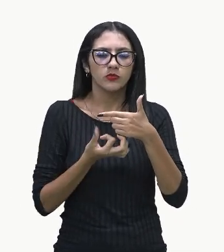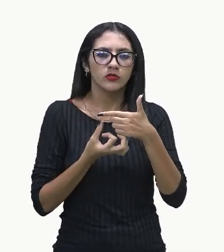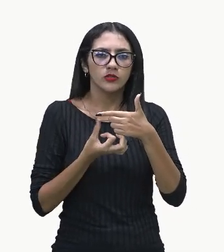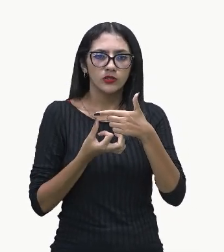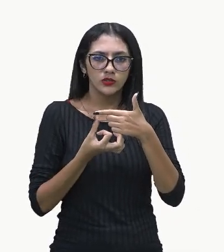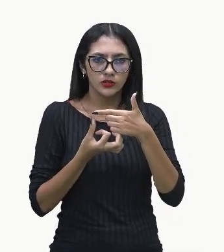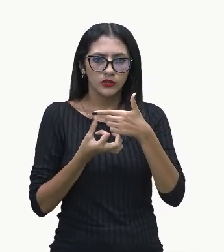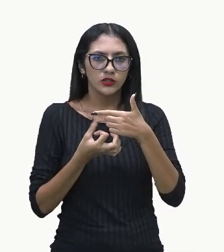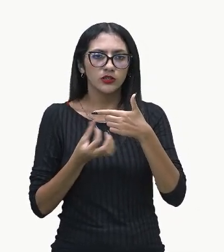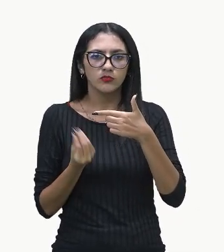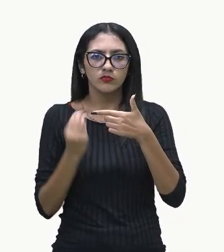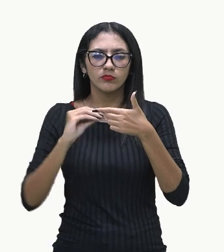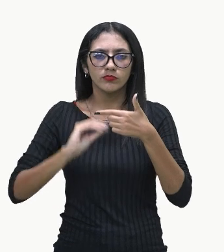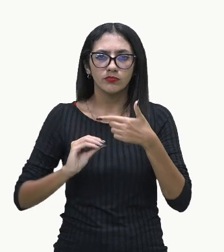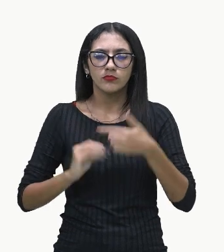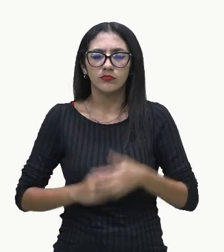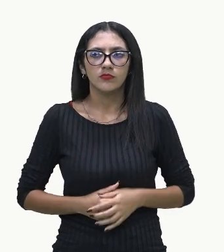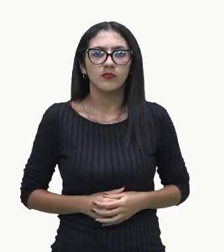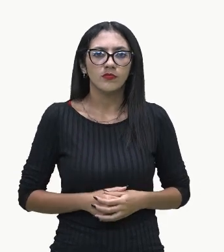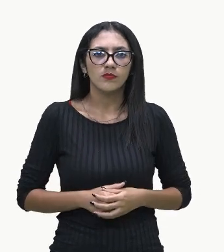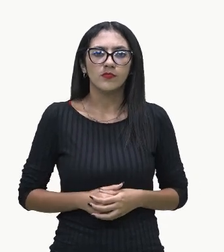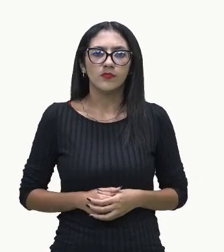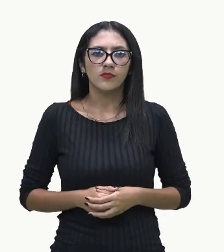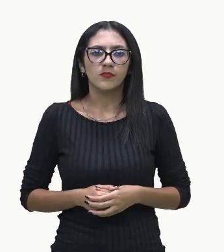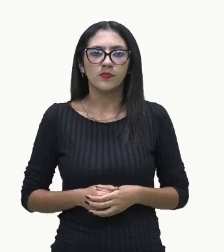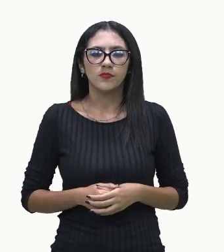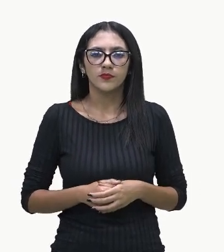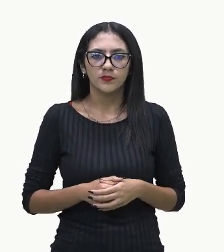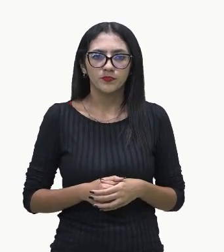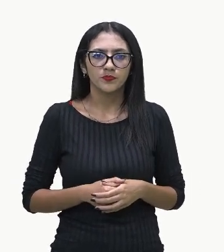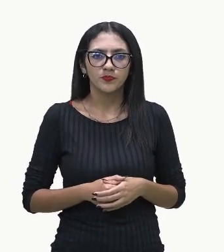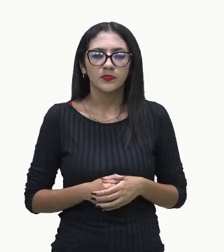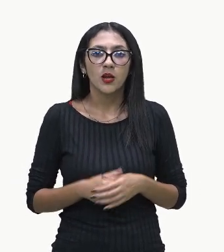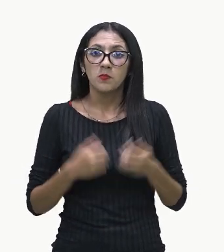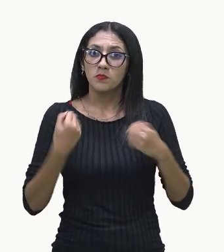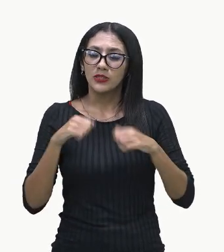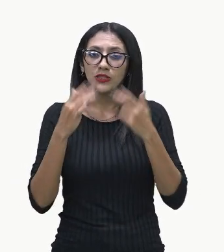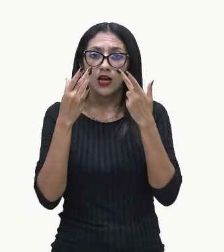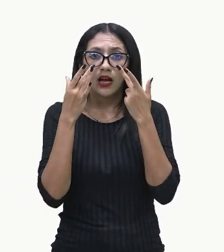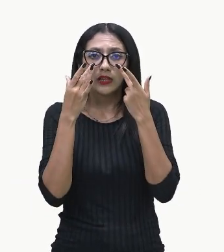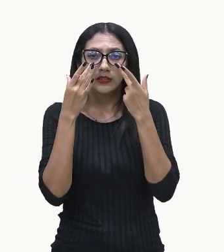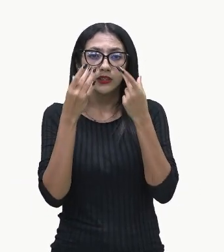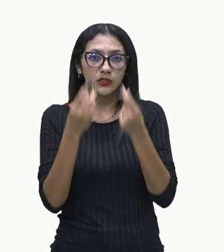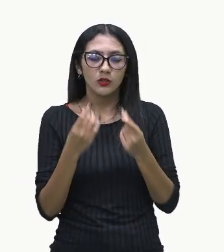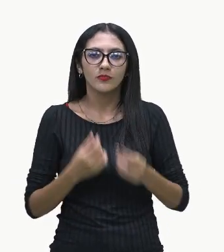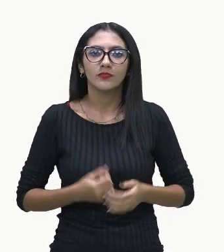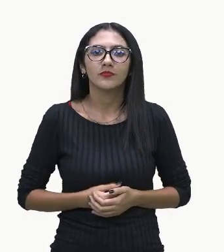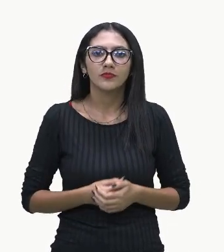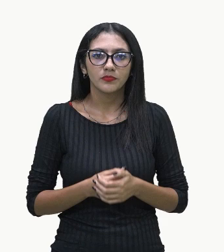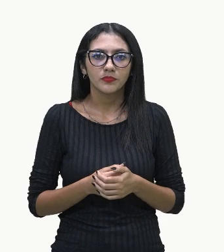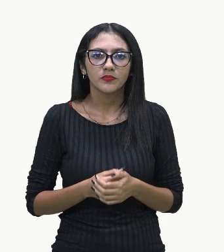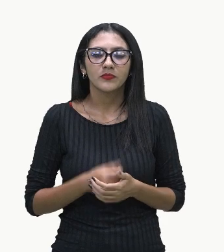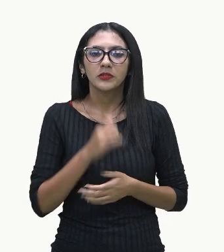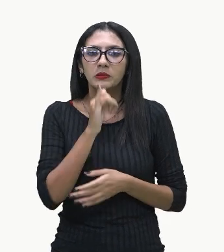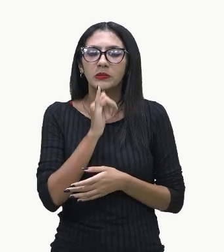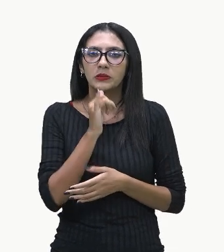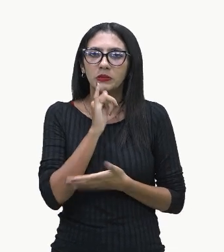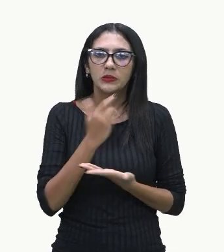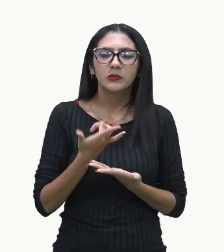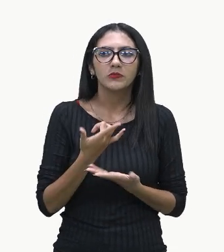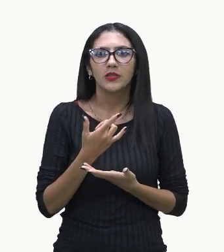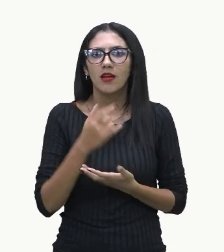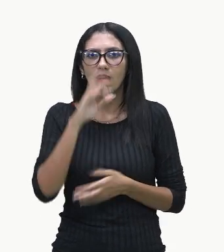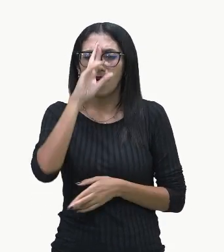vai passar dividindo 64, ok? Muita atenção nisso daí. Não vá querer cometer o pecado matemático